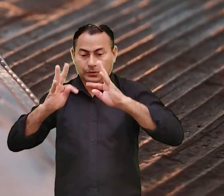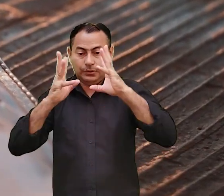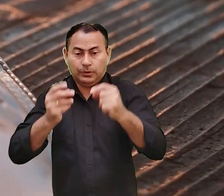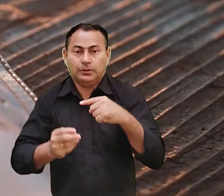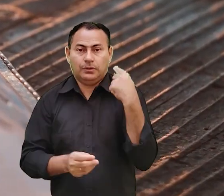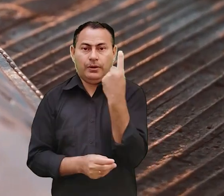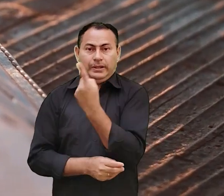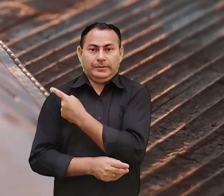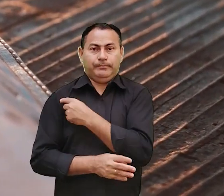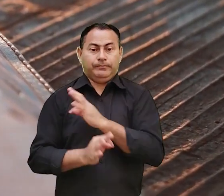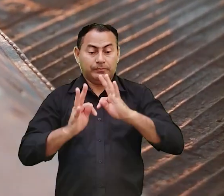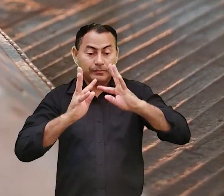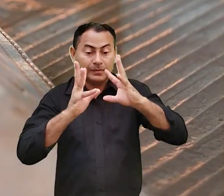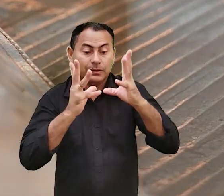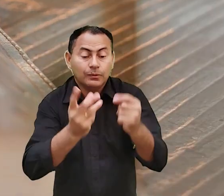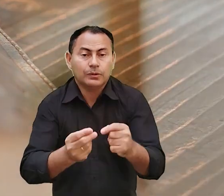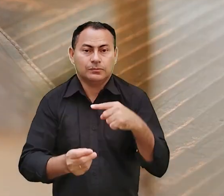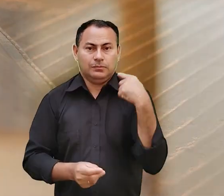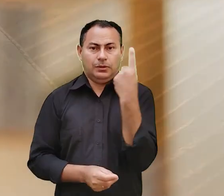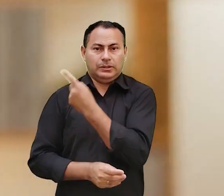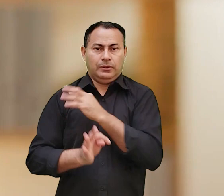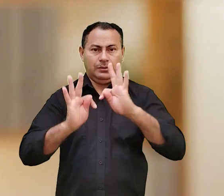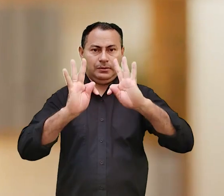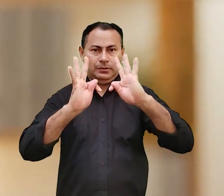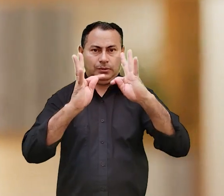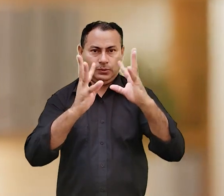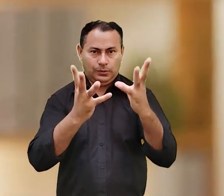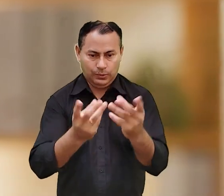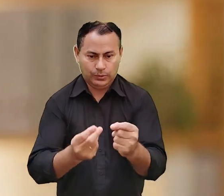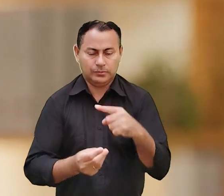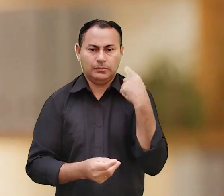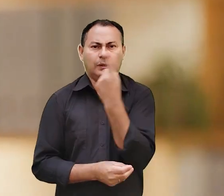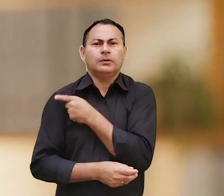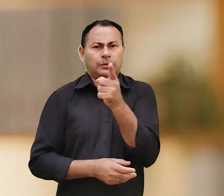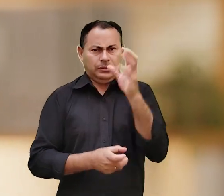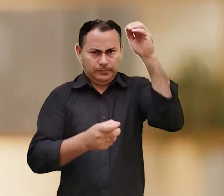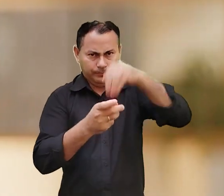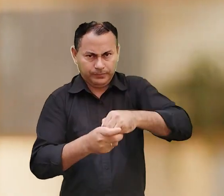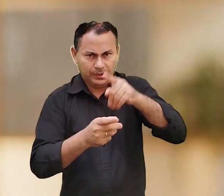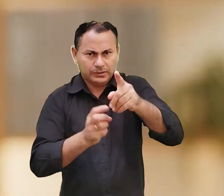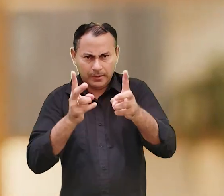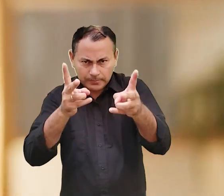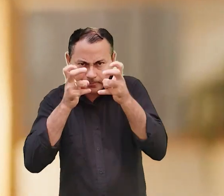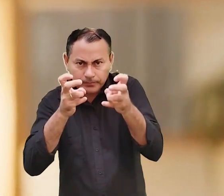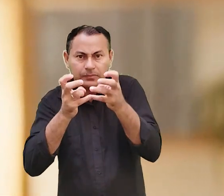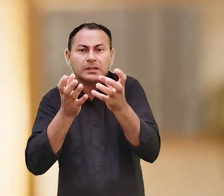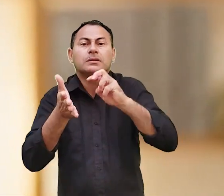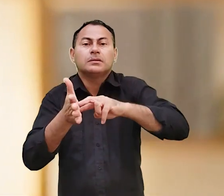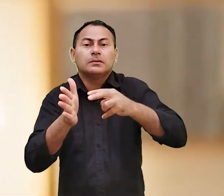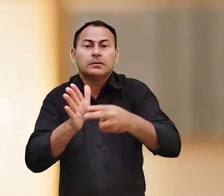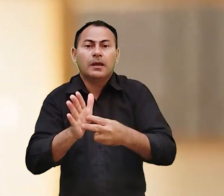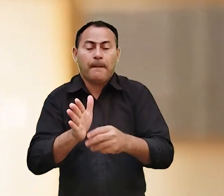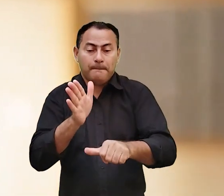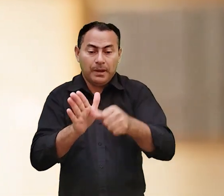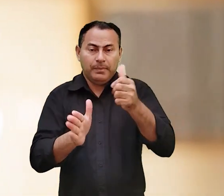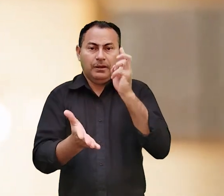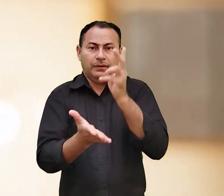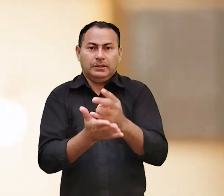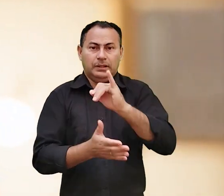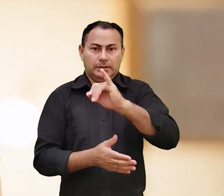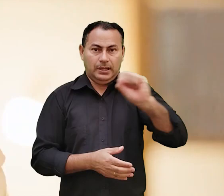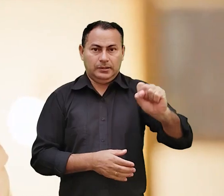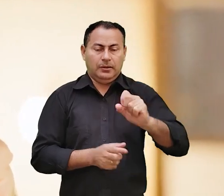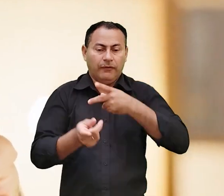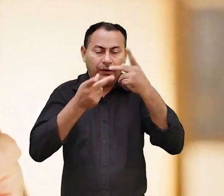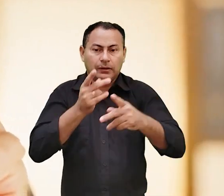nós. Neste todos nós que Isaías diz, você se inclui? Você está percebendo o que quero dizer? Da primeira vez